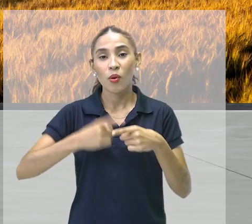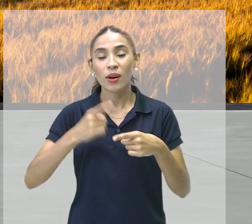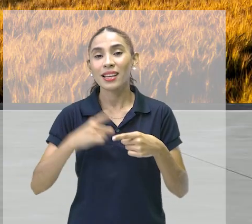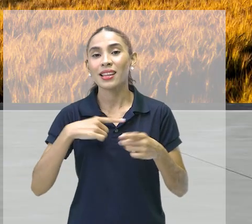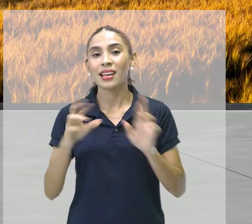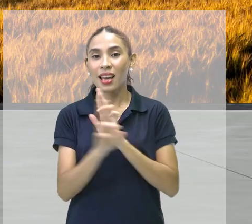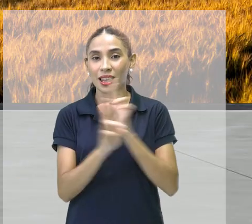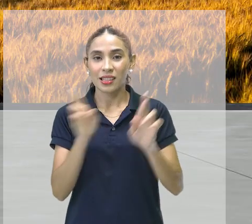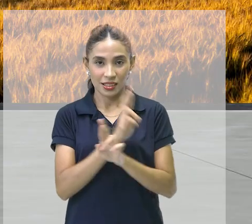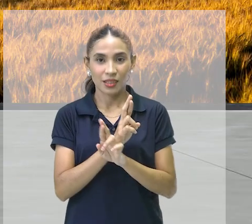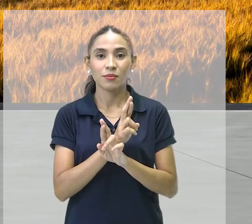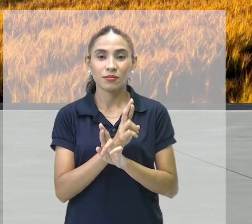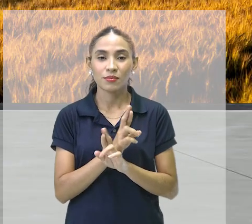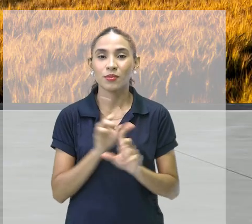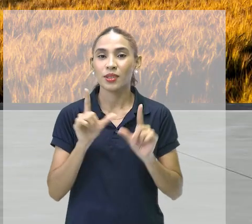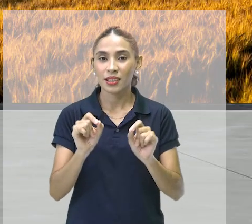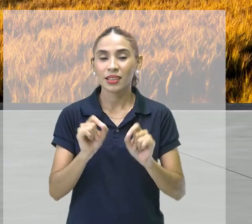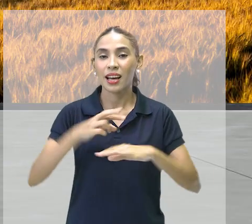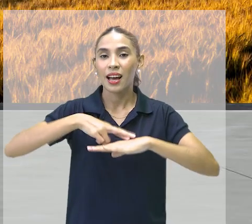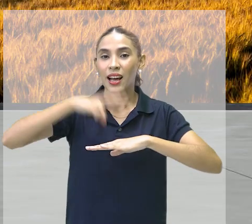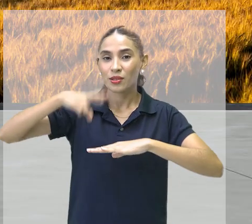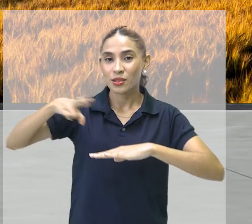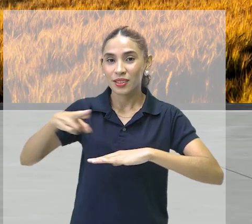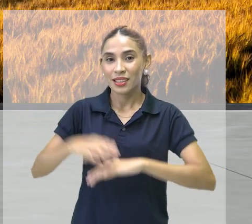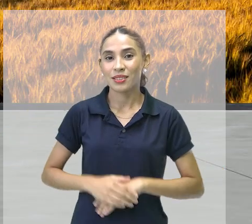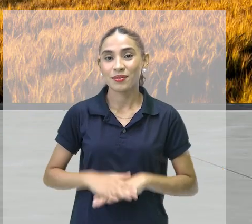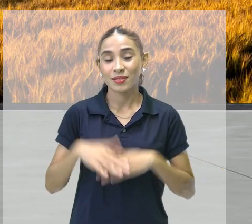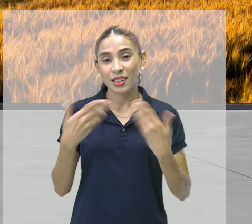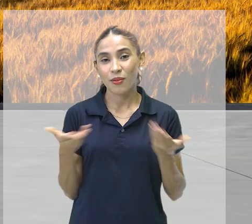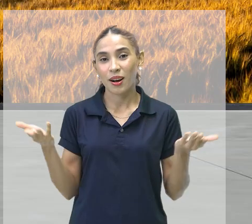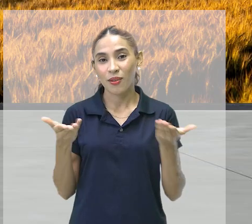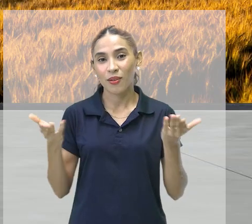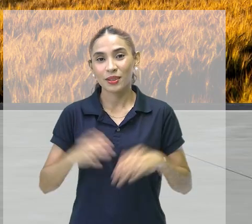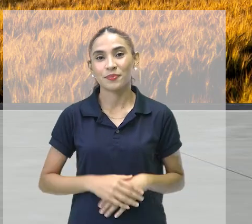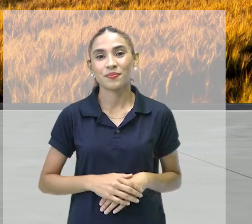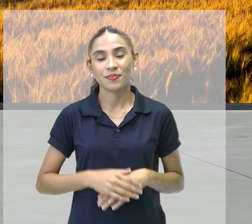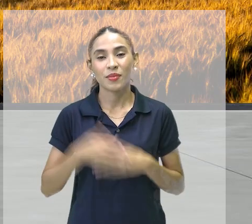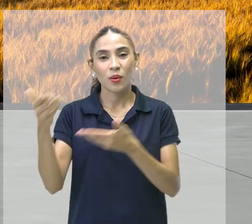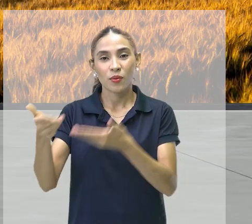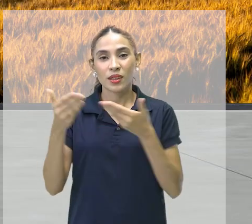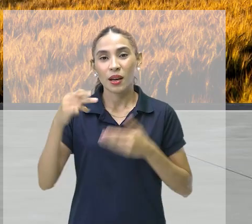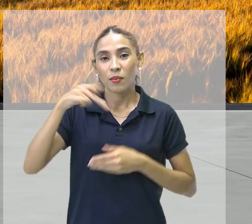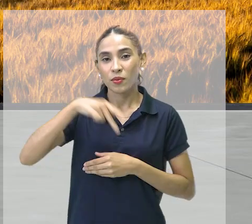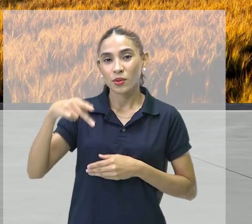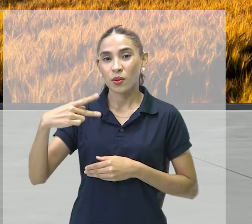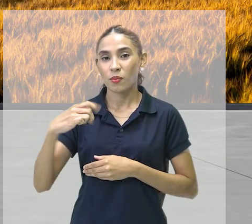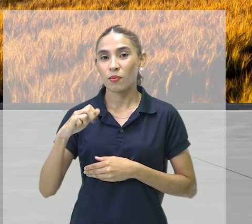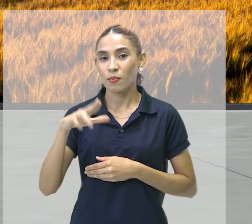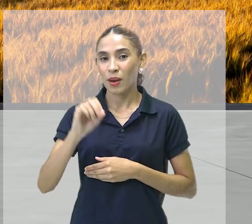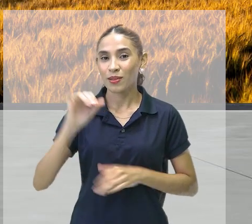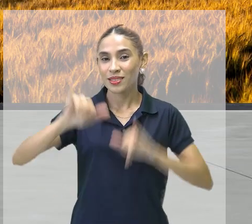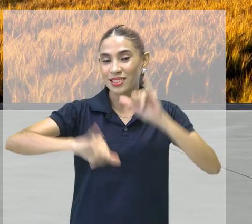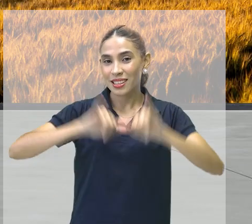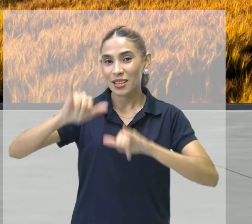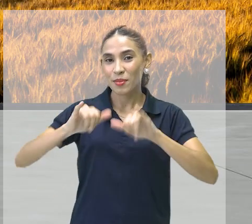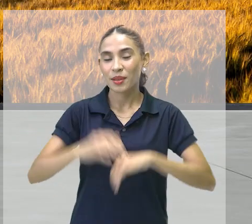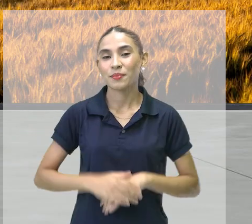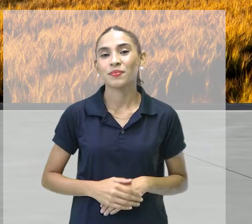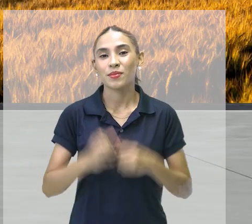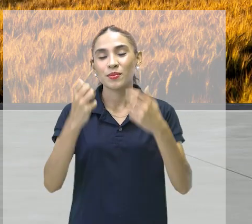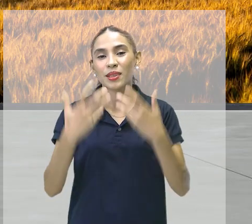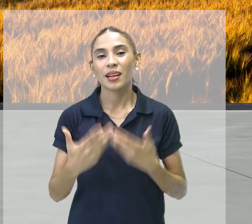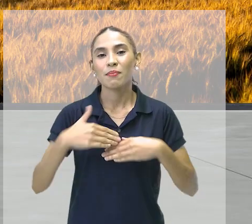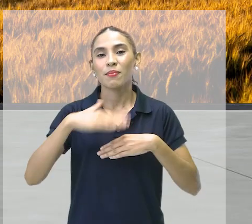estão relacionados aí com a radioatividade. Então, agora, vamos convidar o professor Paulo, de Química,